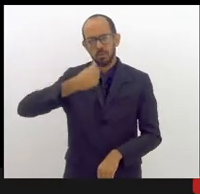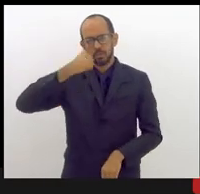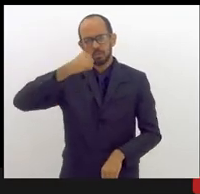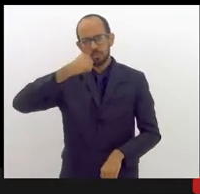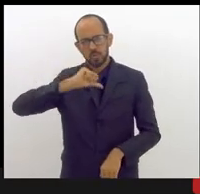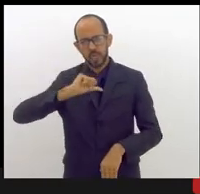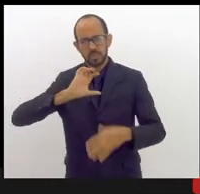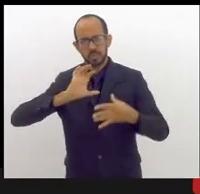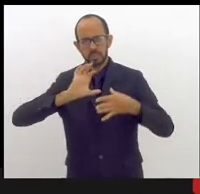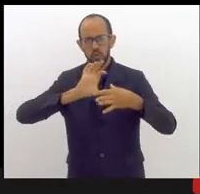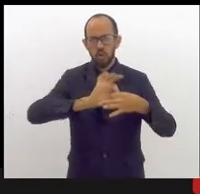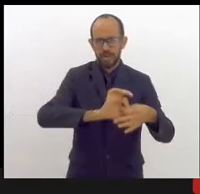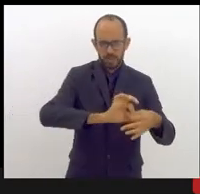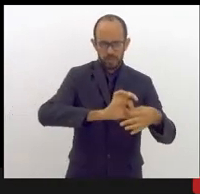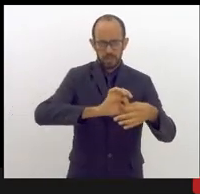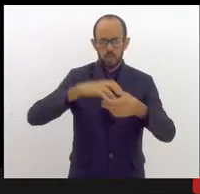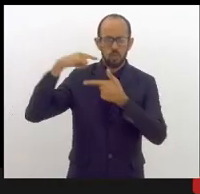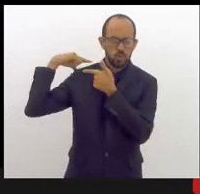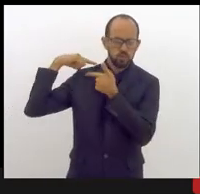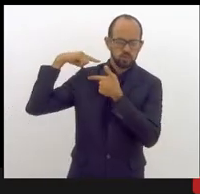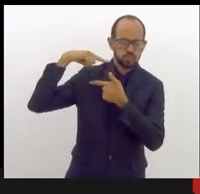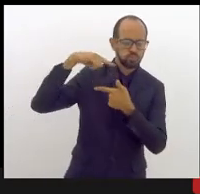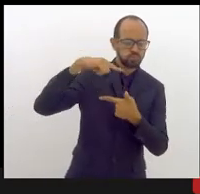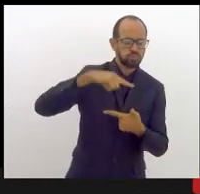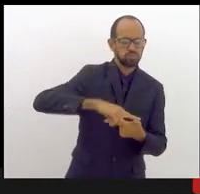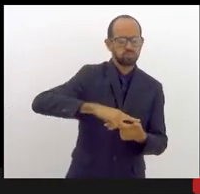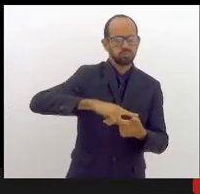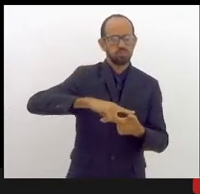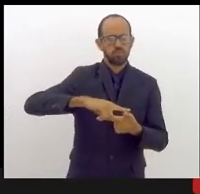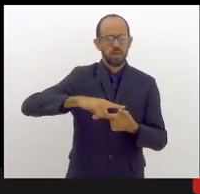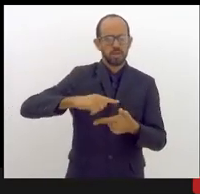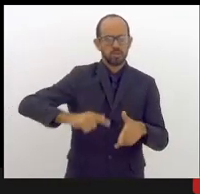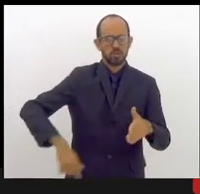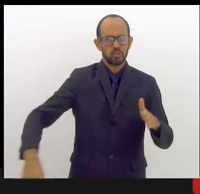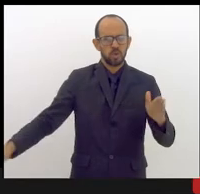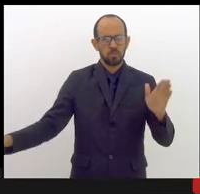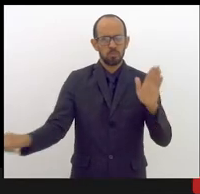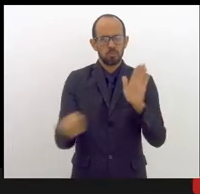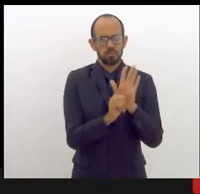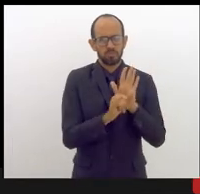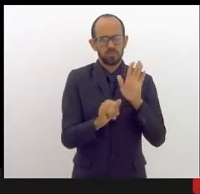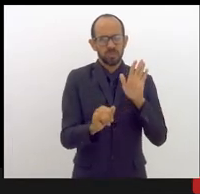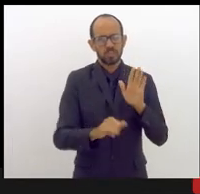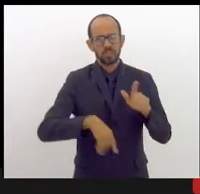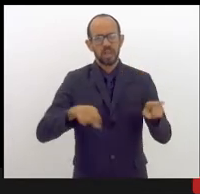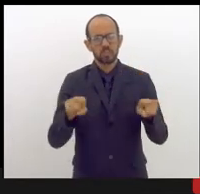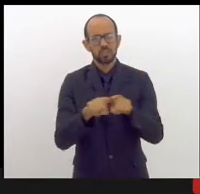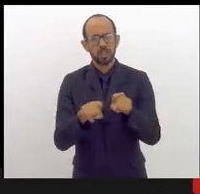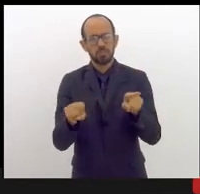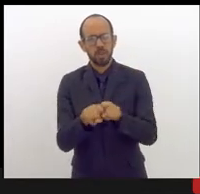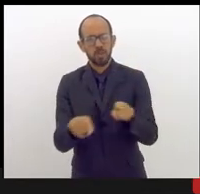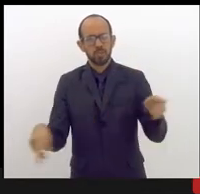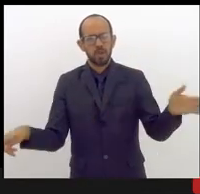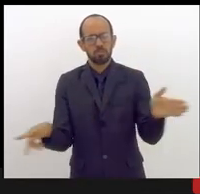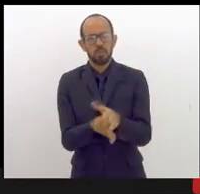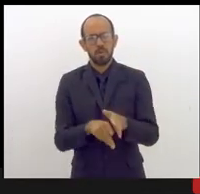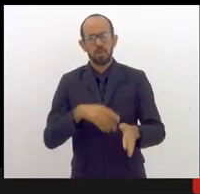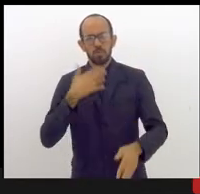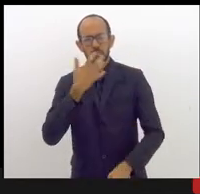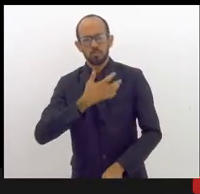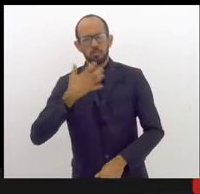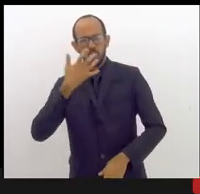reconectam com a sua ancestralidade com a sua identidade não só com a sua Musicalidade com a sua